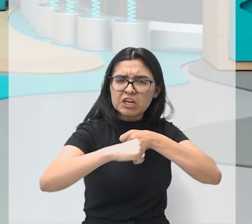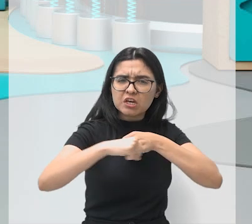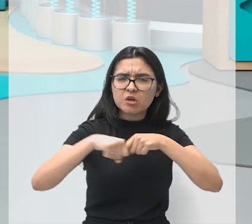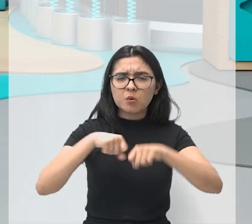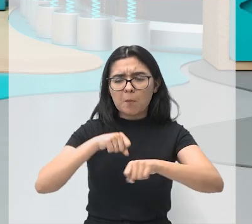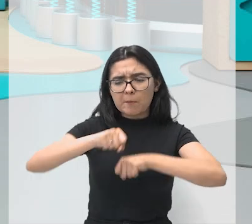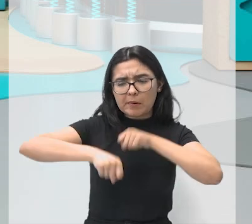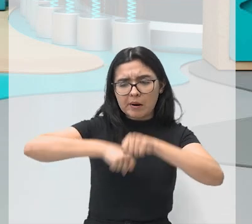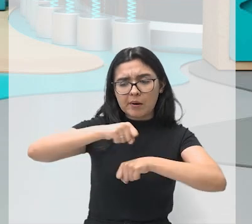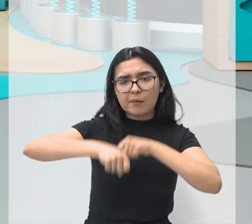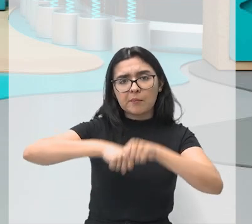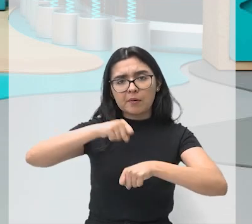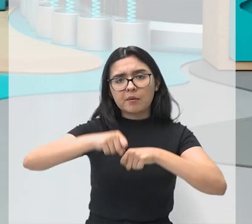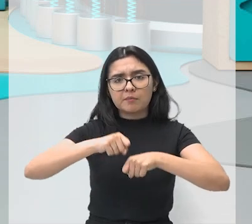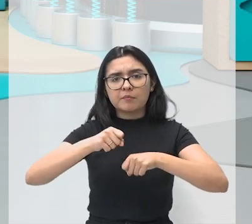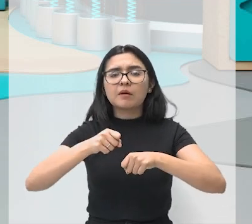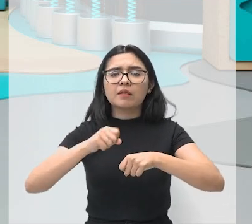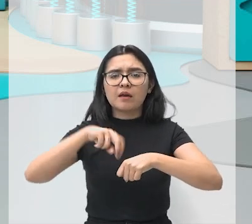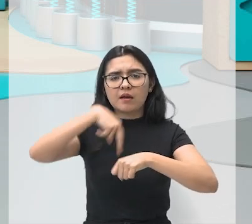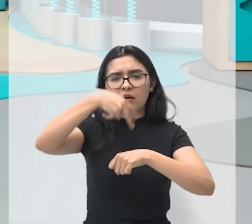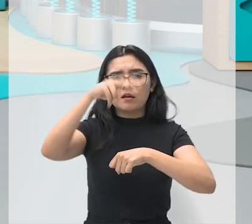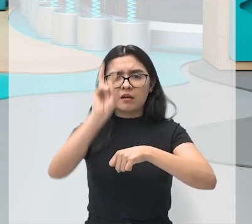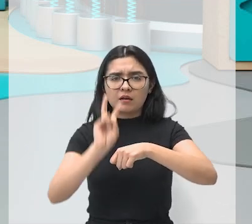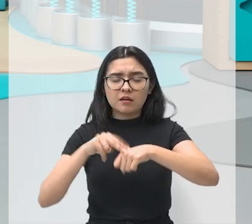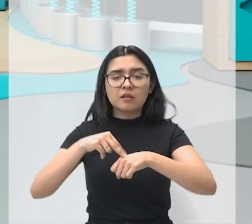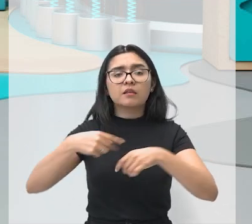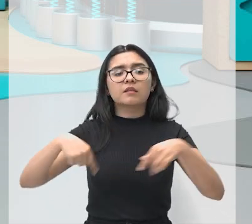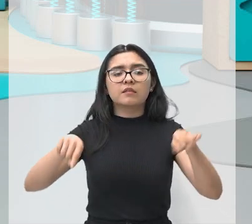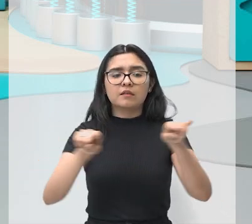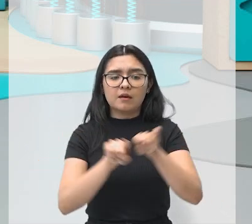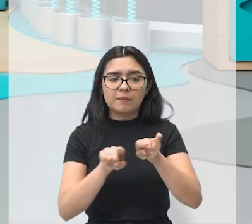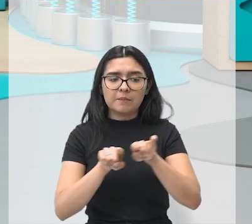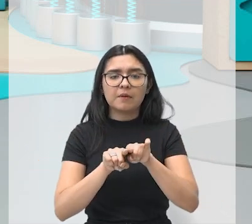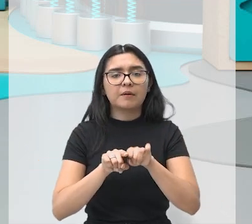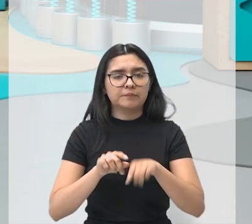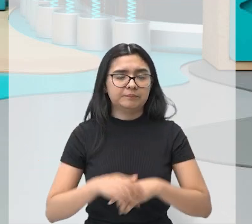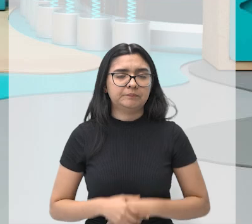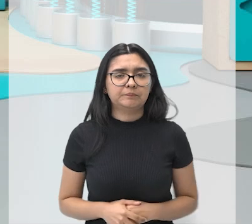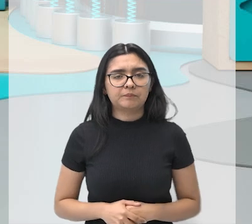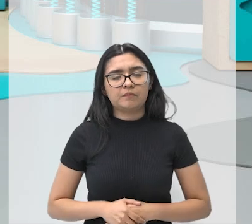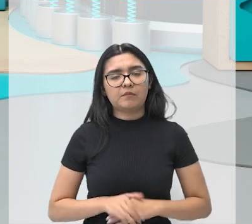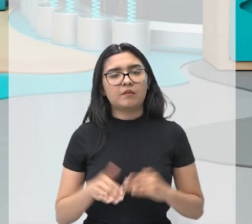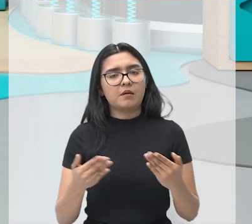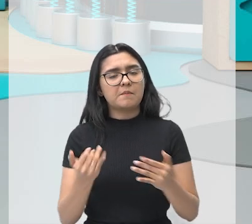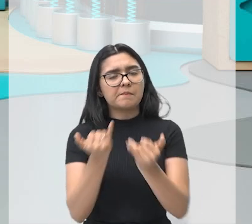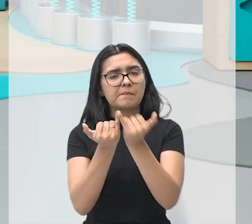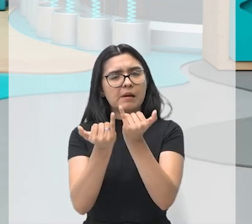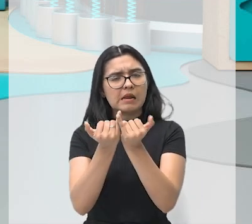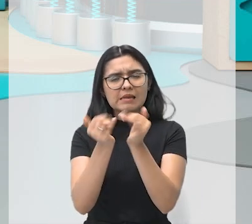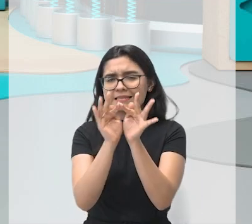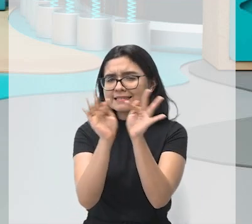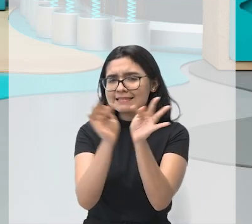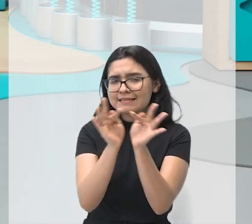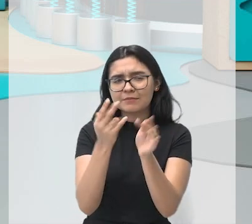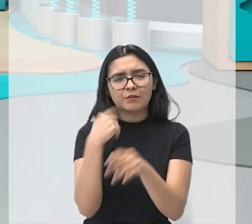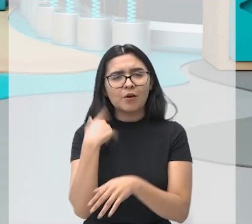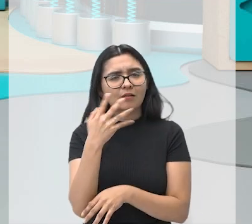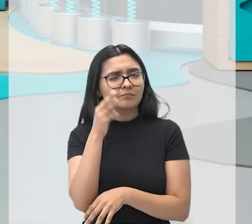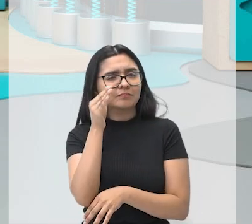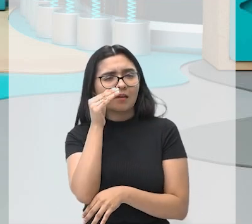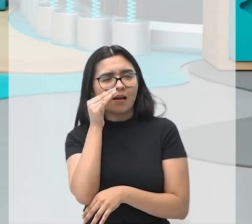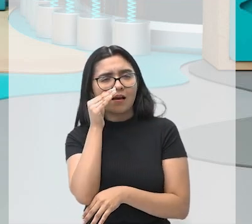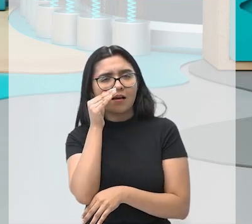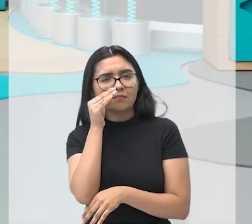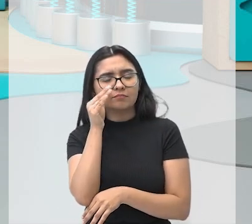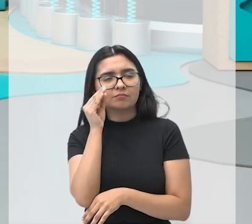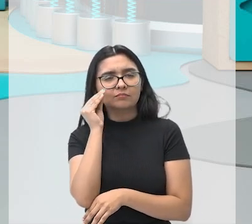guidão, aquelas piruetas que eles fazem com a bicicleta, que parecem simples aos olhos,